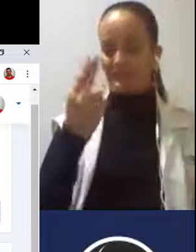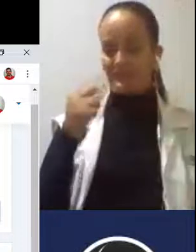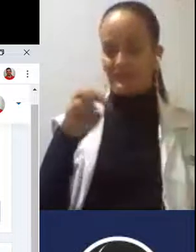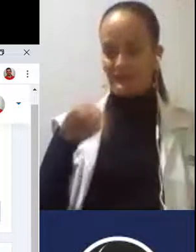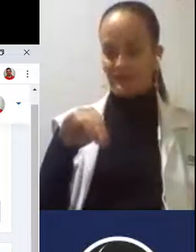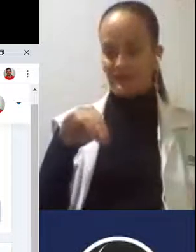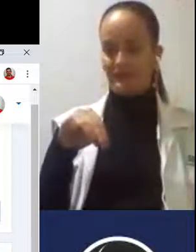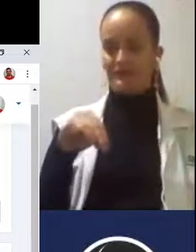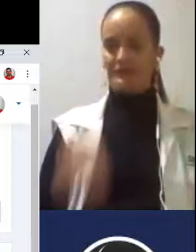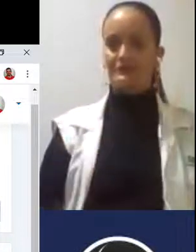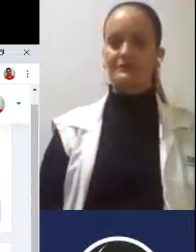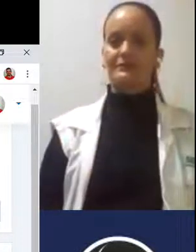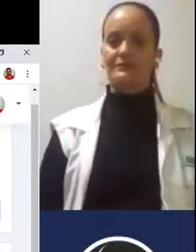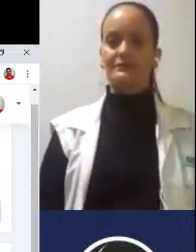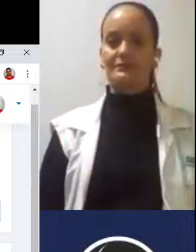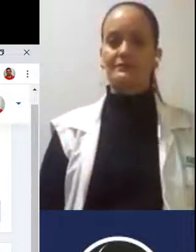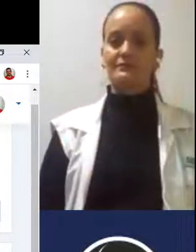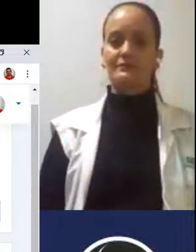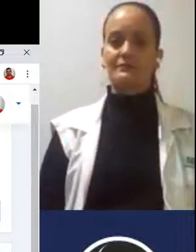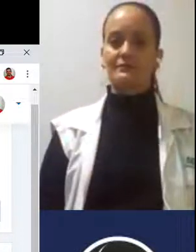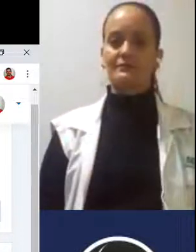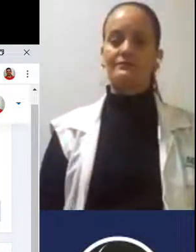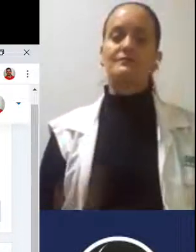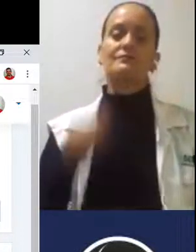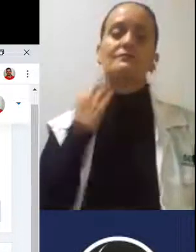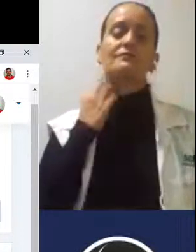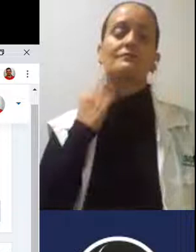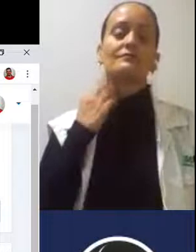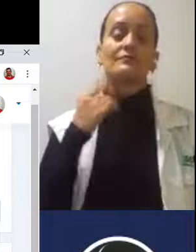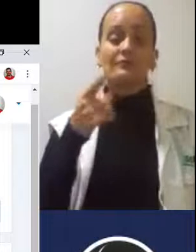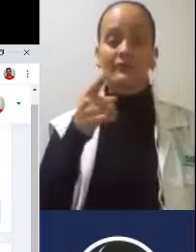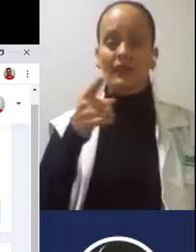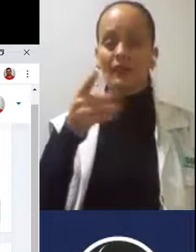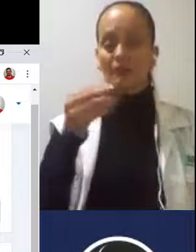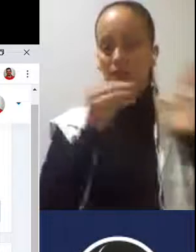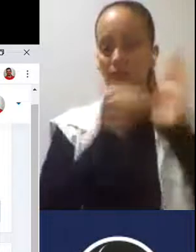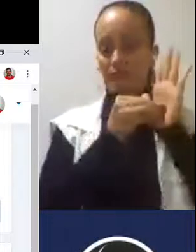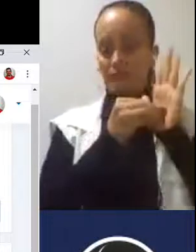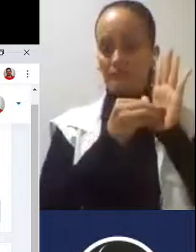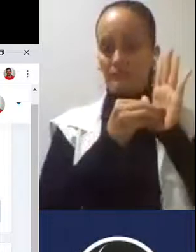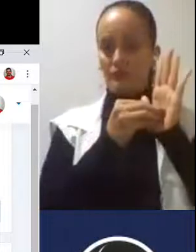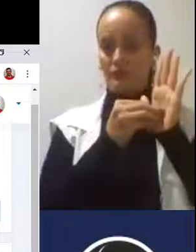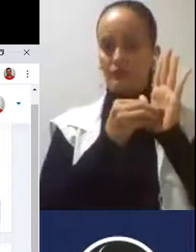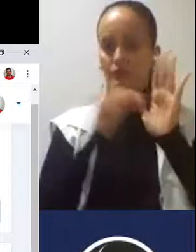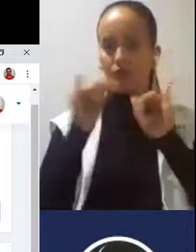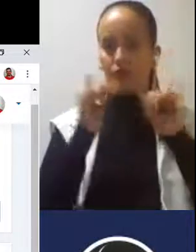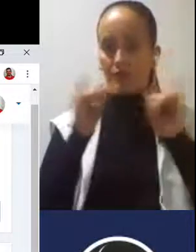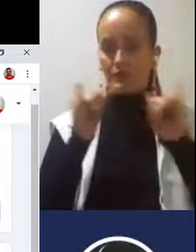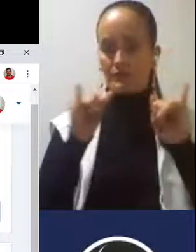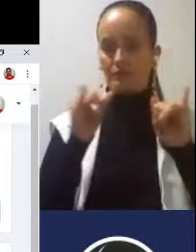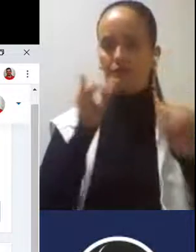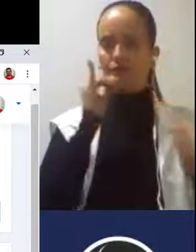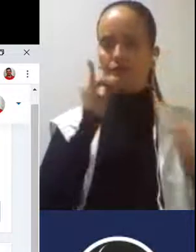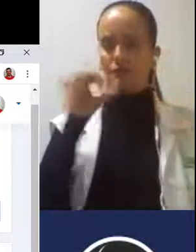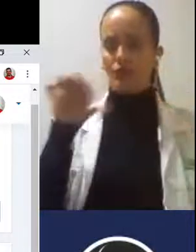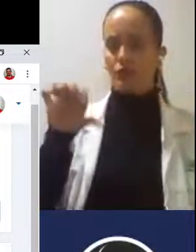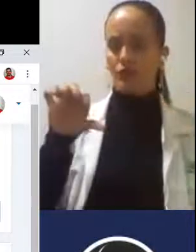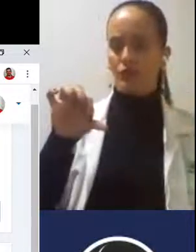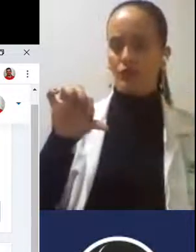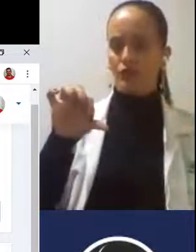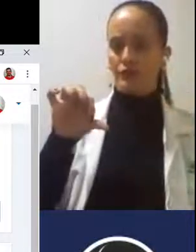para frente, ó. Então, aqui ele coloca alguns valores para a gente, né? Esse valor de 9 volts aqui, ele simboliza para a